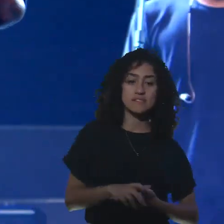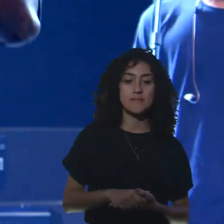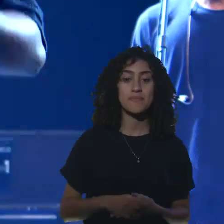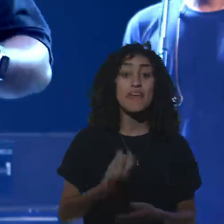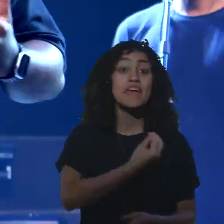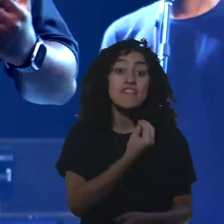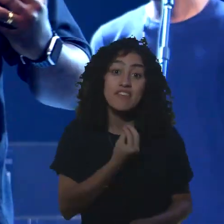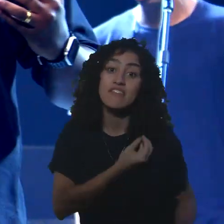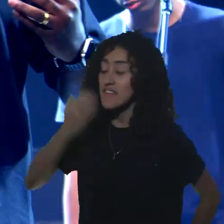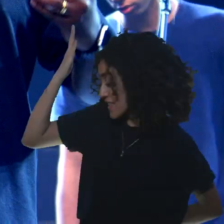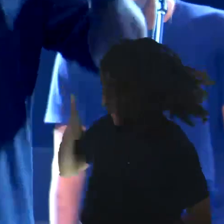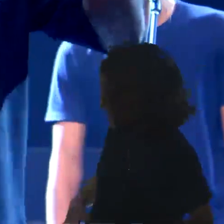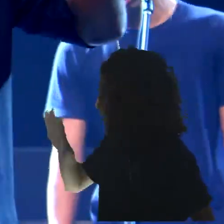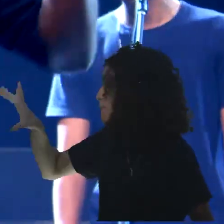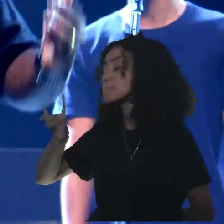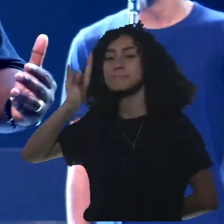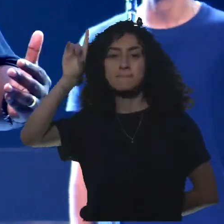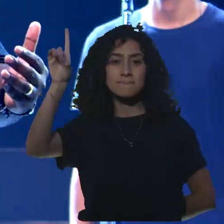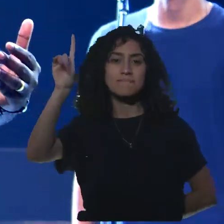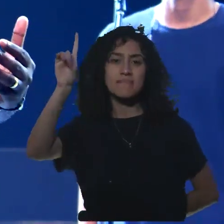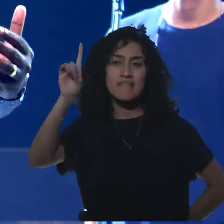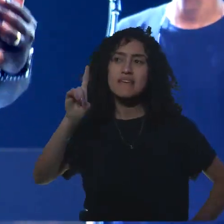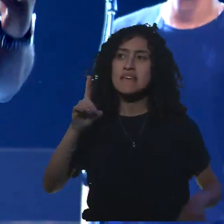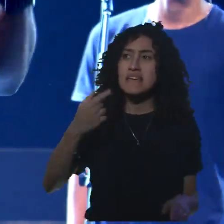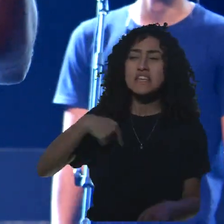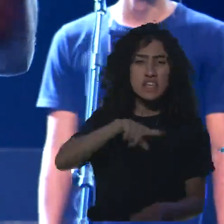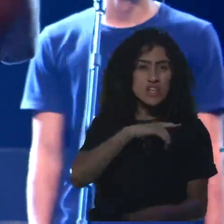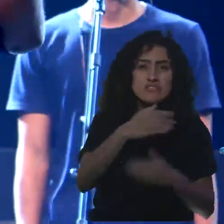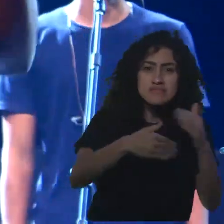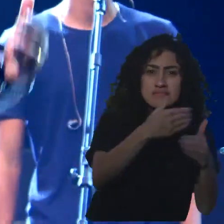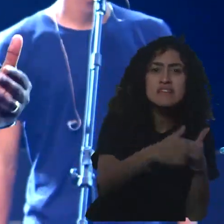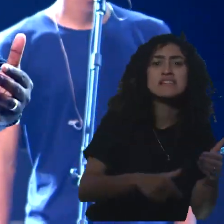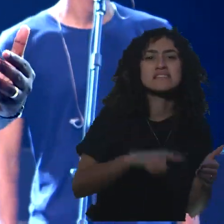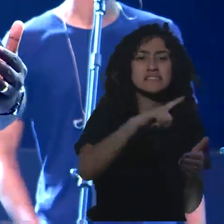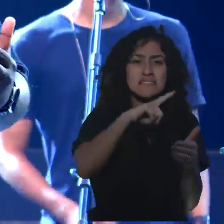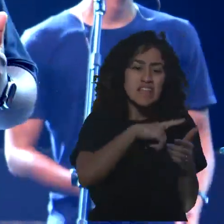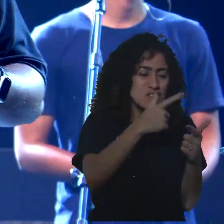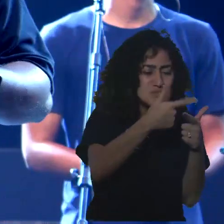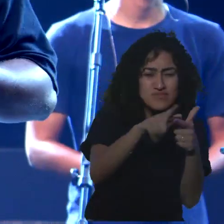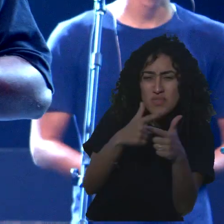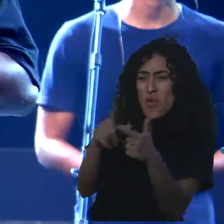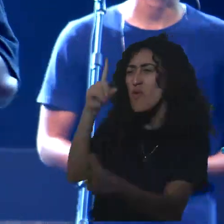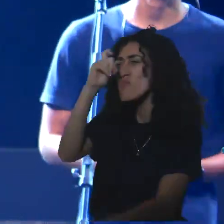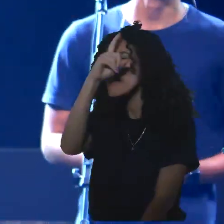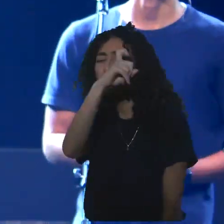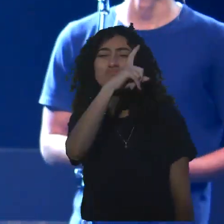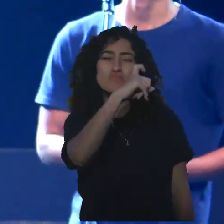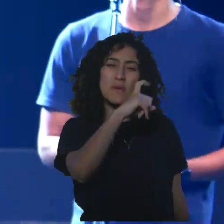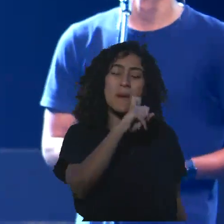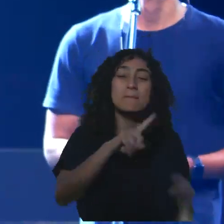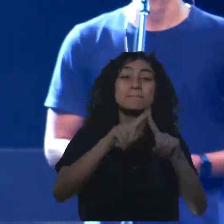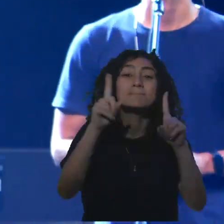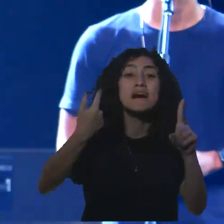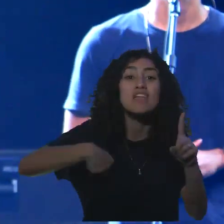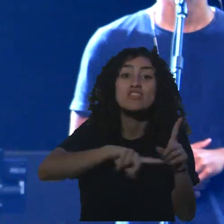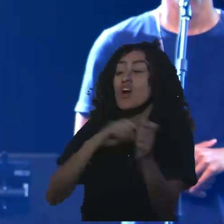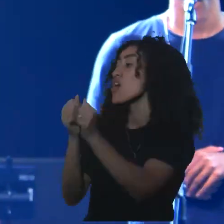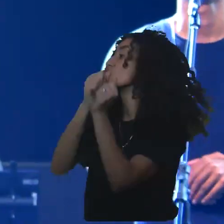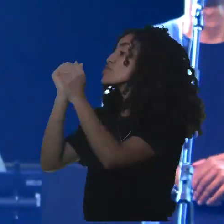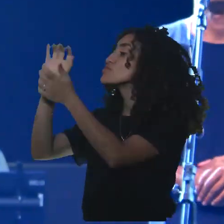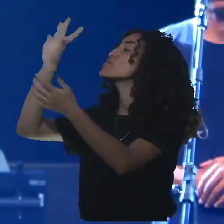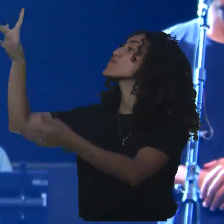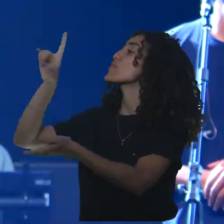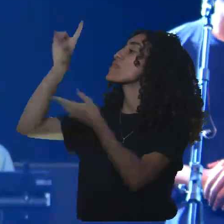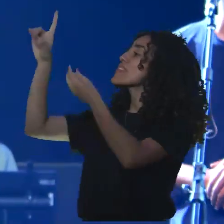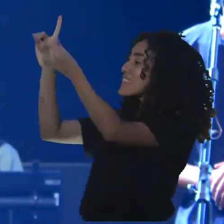viver dessa presença aqui em meio às dificuldades, em meio às tribulações. Há uma paz de Deus que